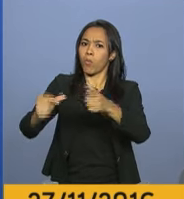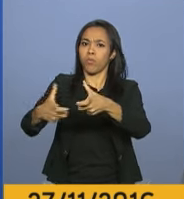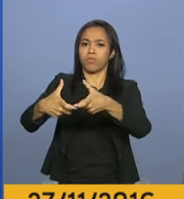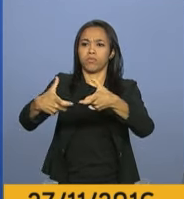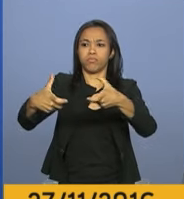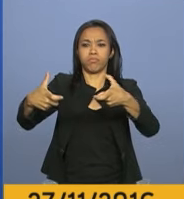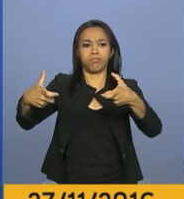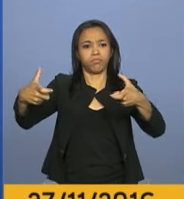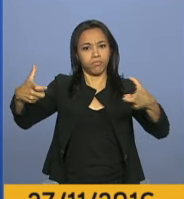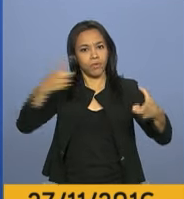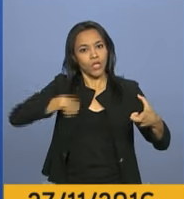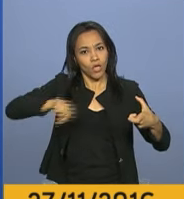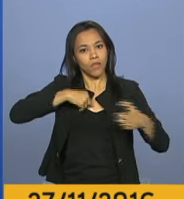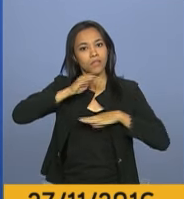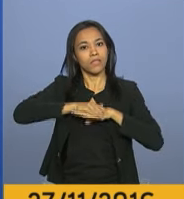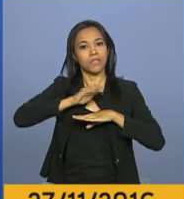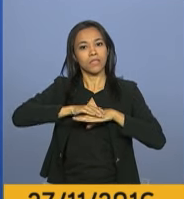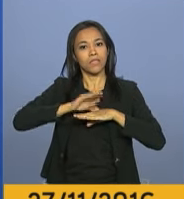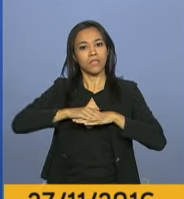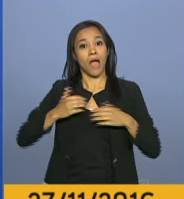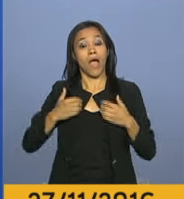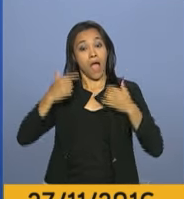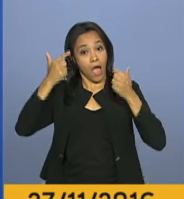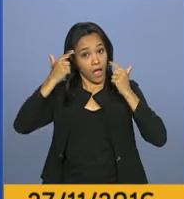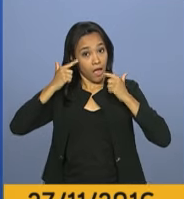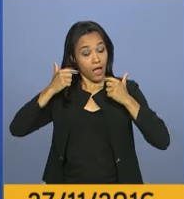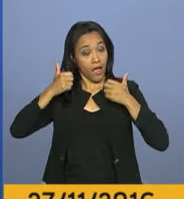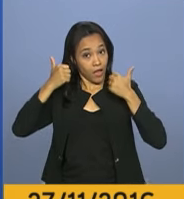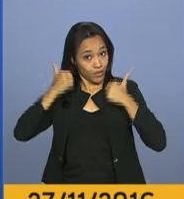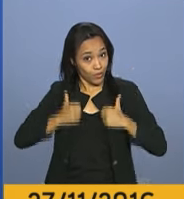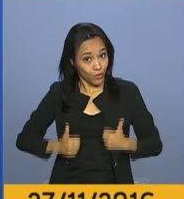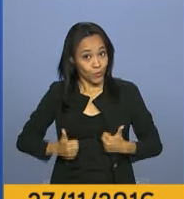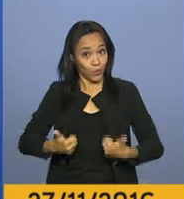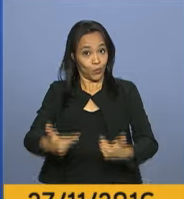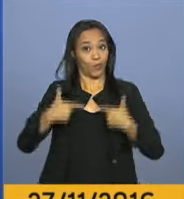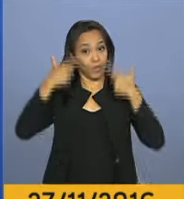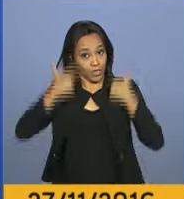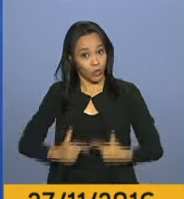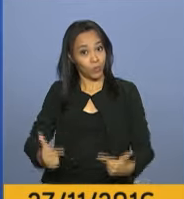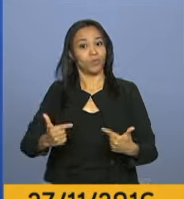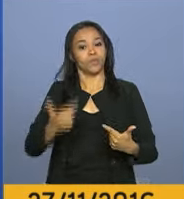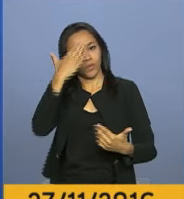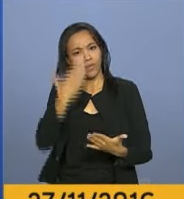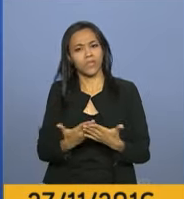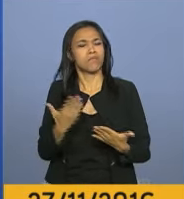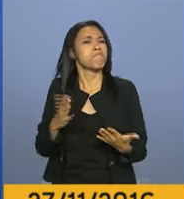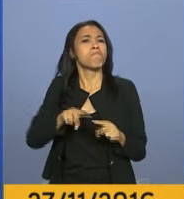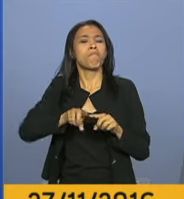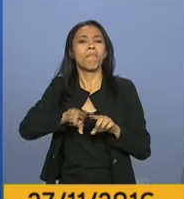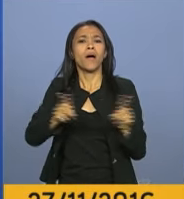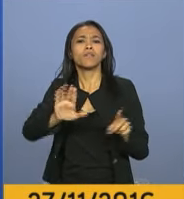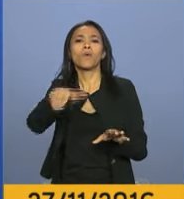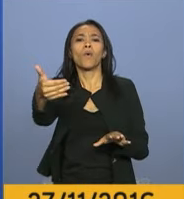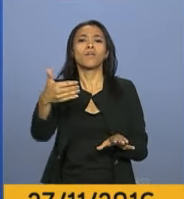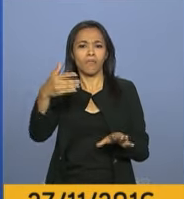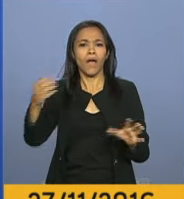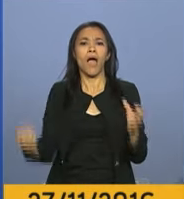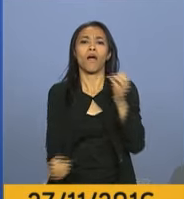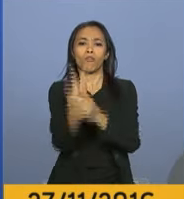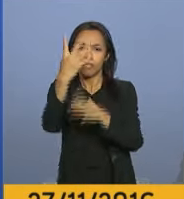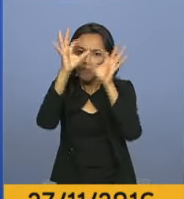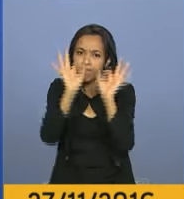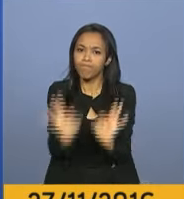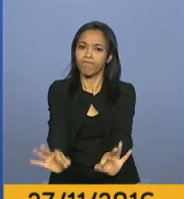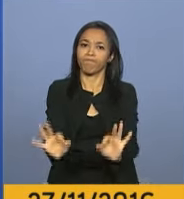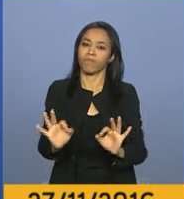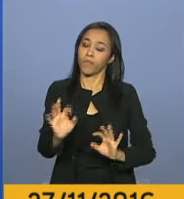e nós vamos tomando atitudes que devem gerar mais confiança. Agora, quando me perguntam, mas quando é que isto realmente se consolidará? Você